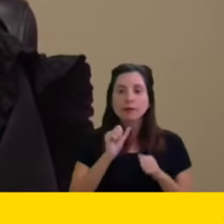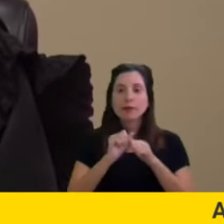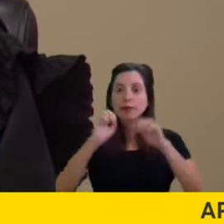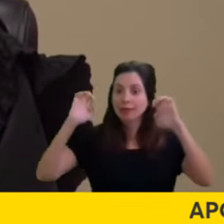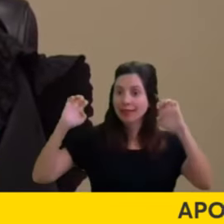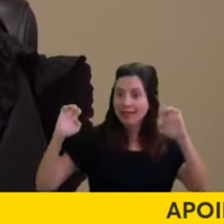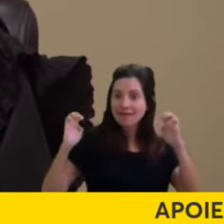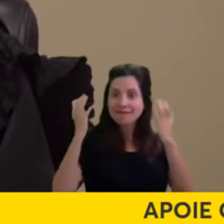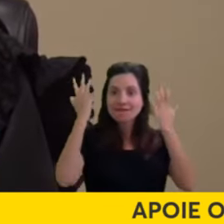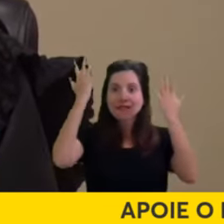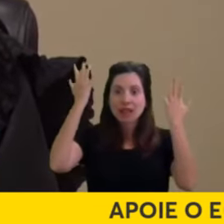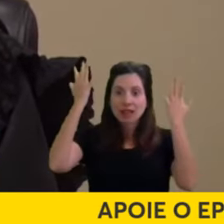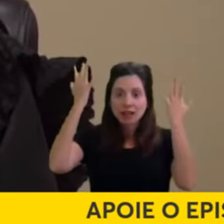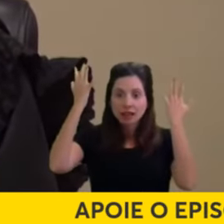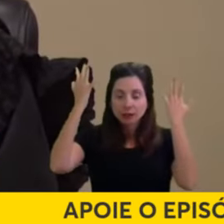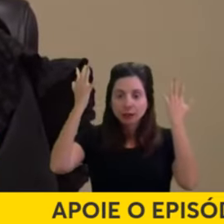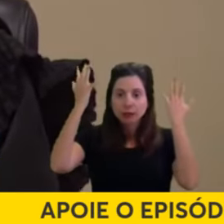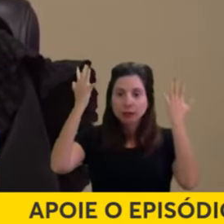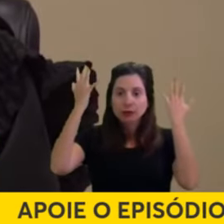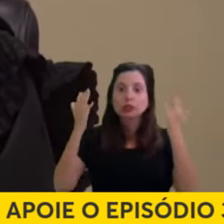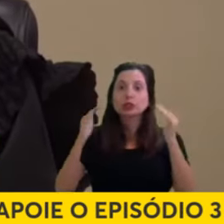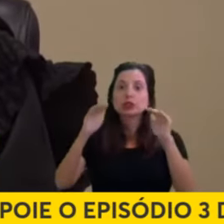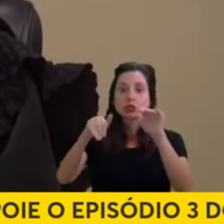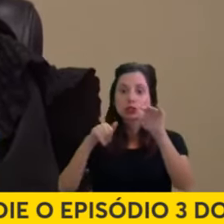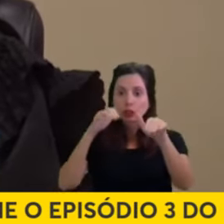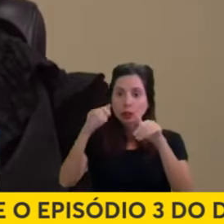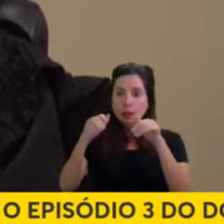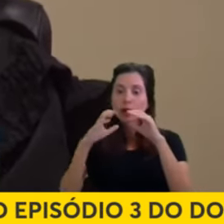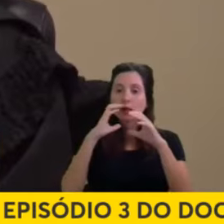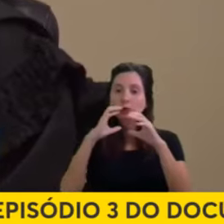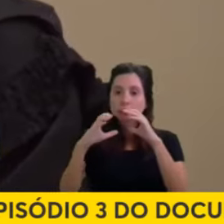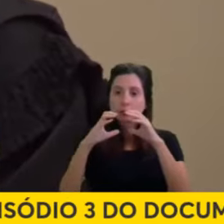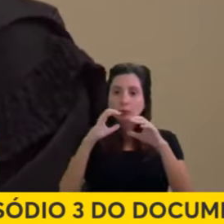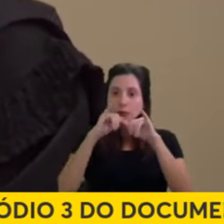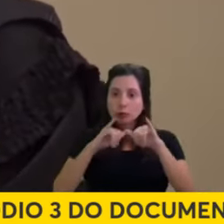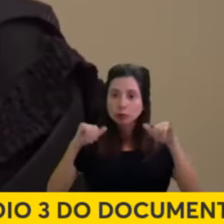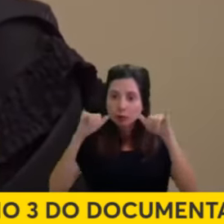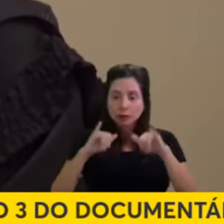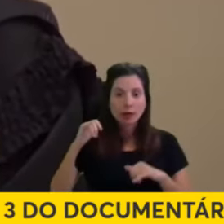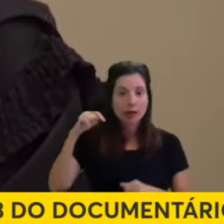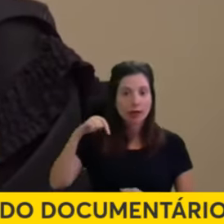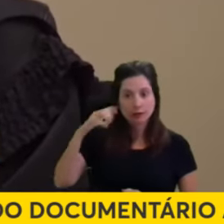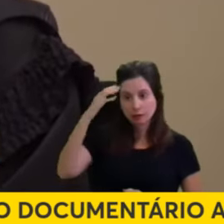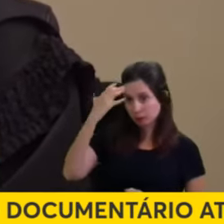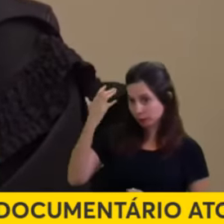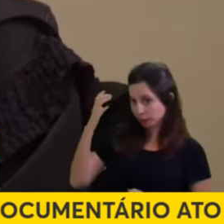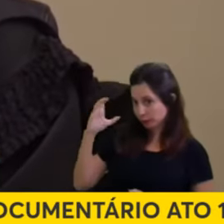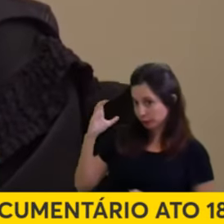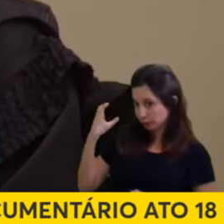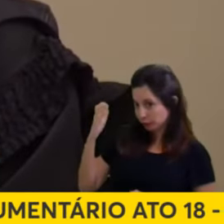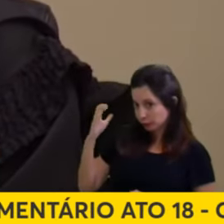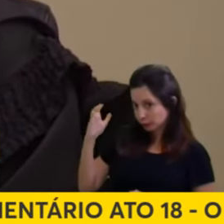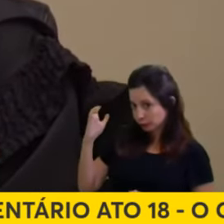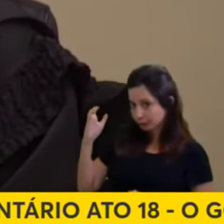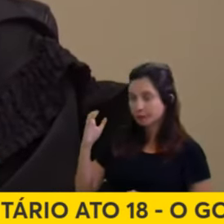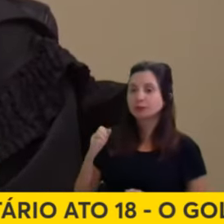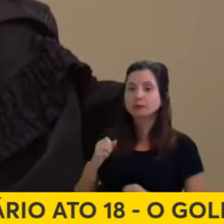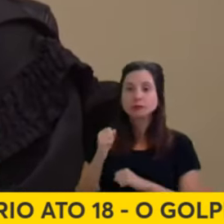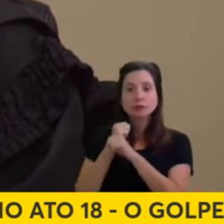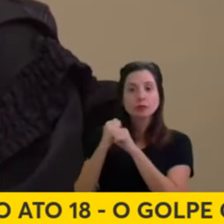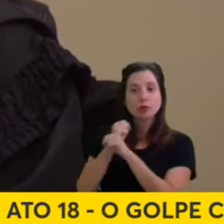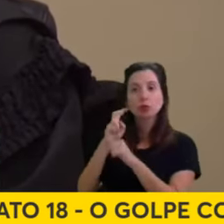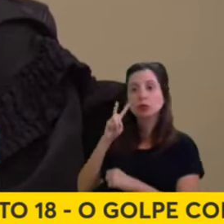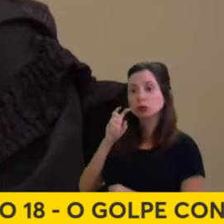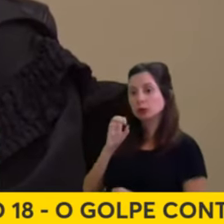da da coletiva de imprensa é evidente que as despesas Noel Pestana de Curitiba na coletiva de imprensa 2022 com r$